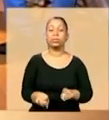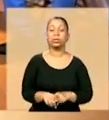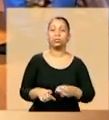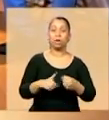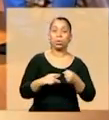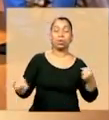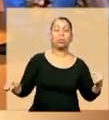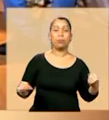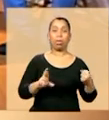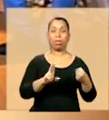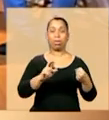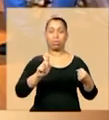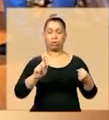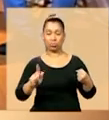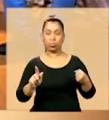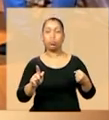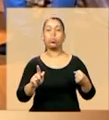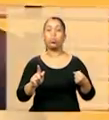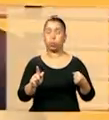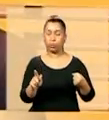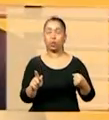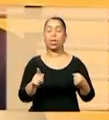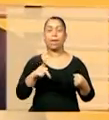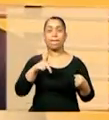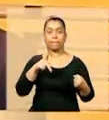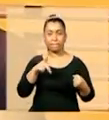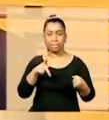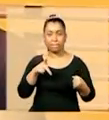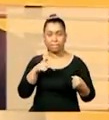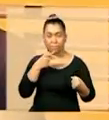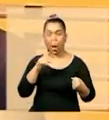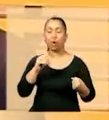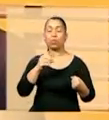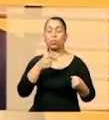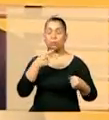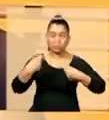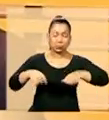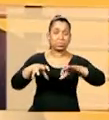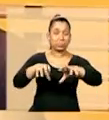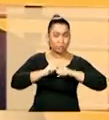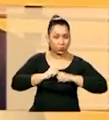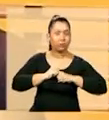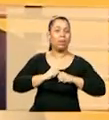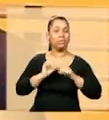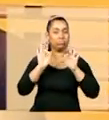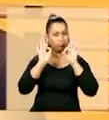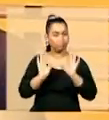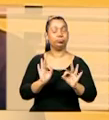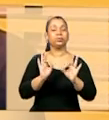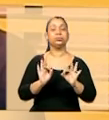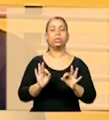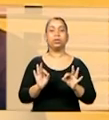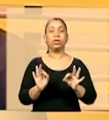adotadas como obrigação, né, dos empregadores. E temos também a Lei 8.213, que vai definir o que é